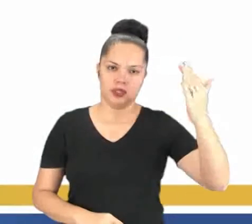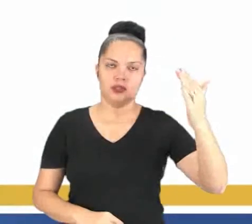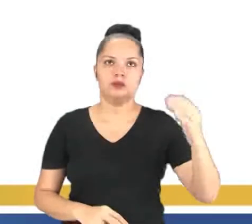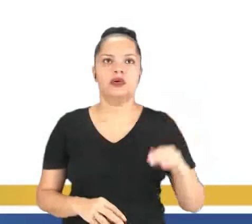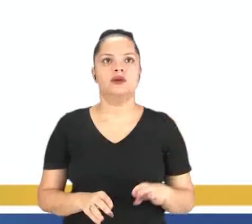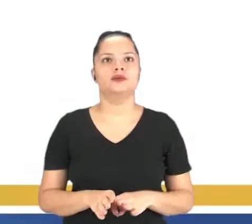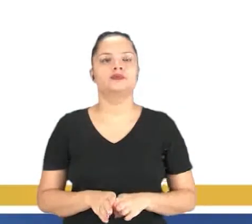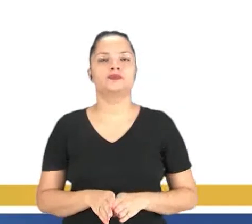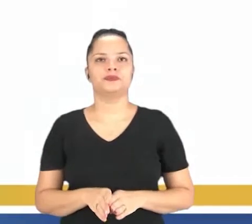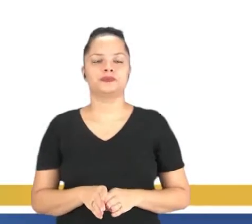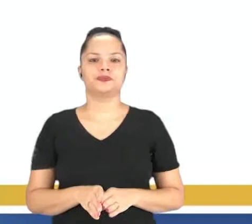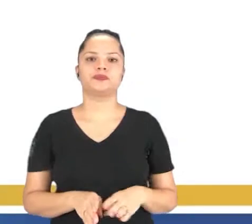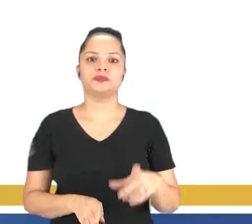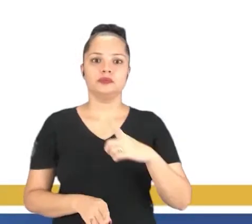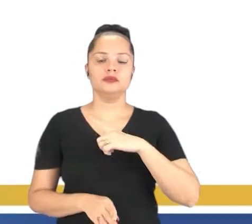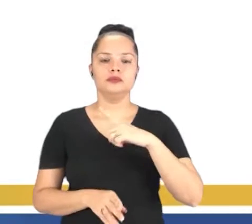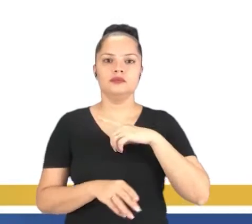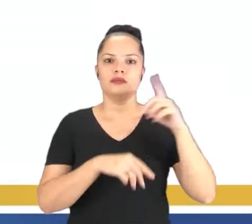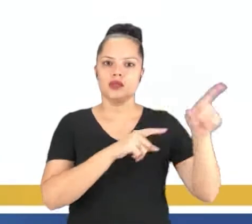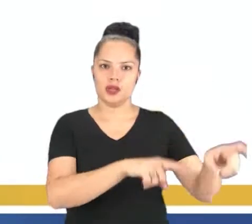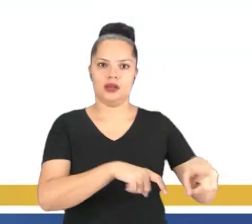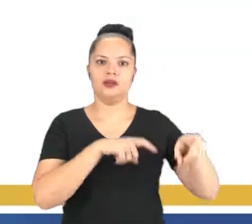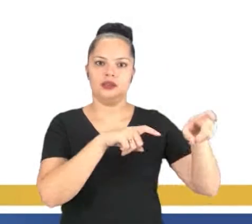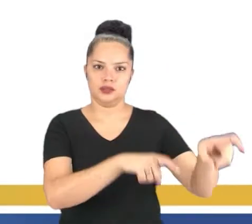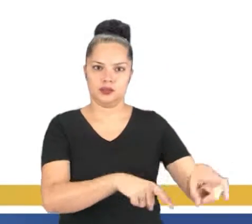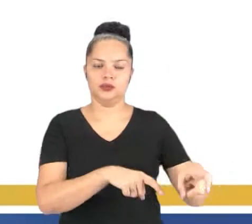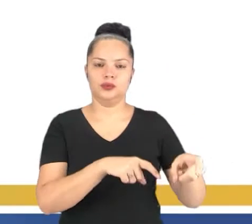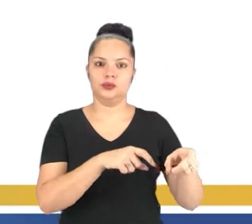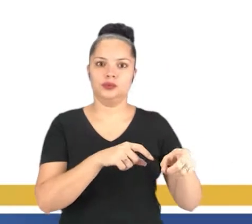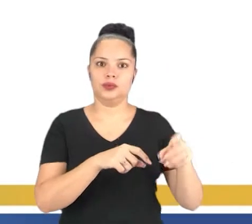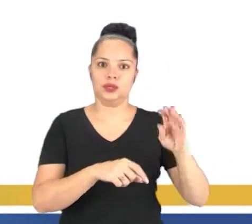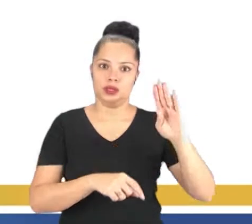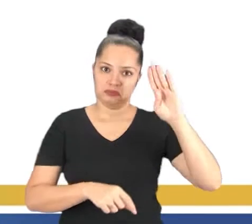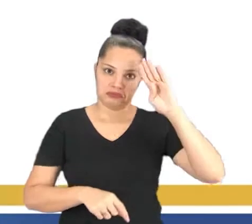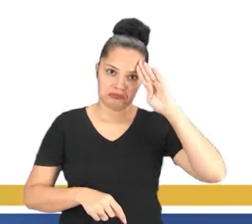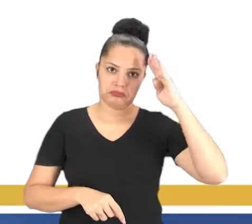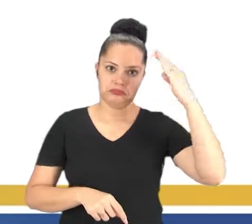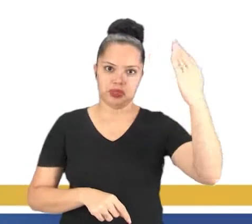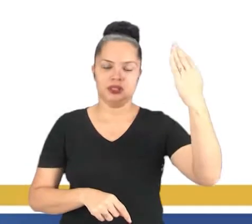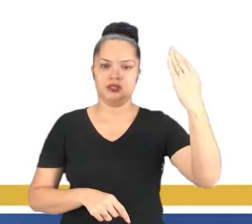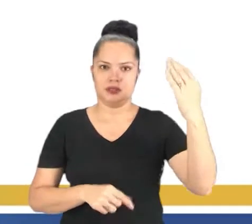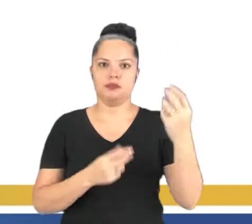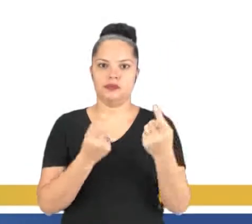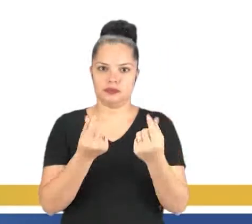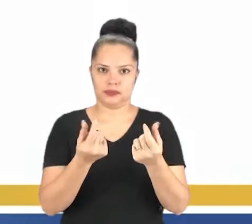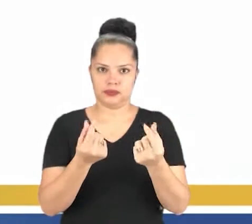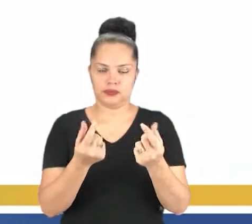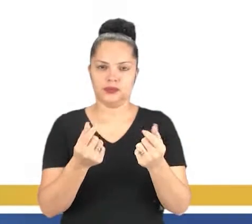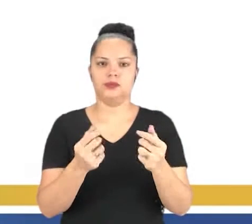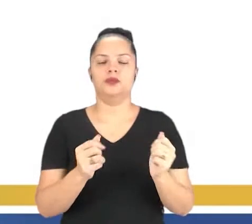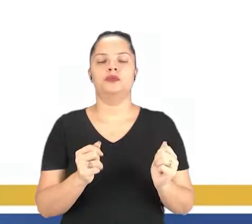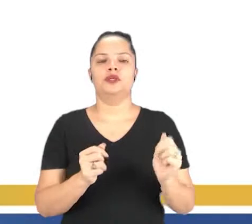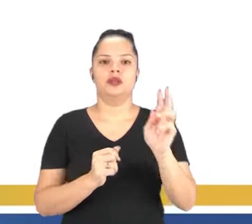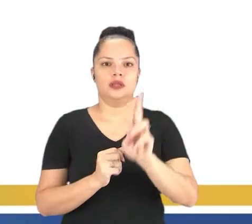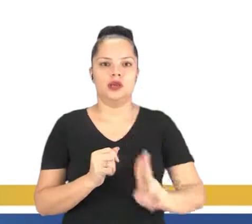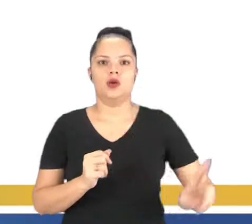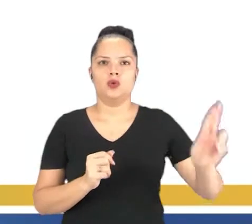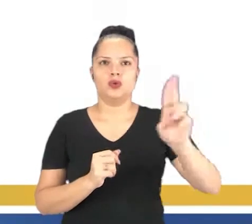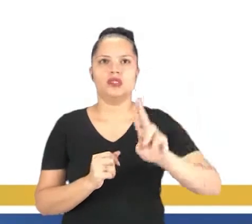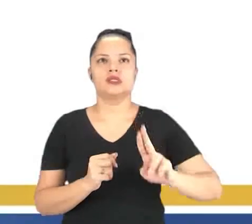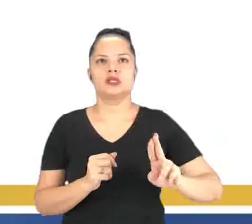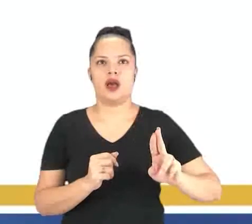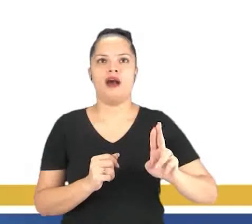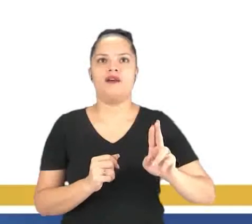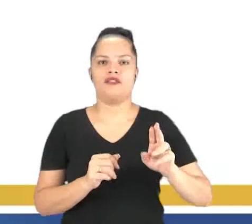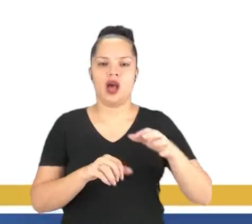É como vimos a agricultura era a base central da economia para tal prática eles utilizavam as